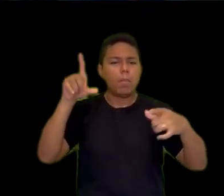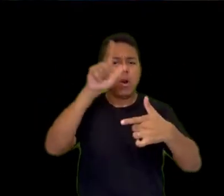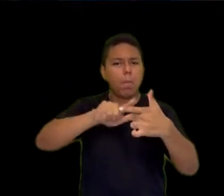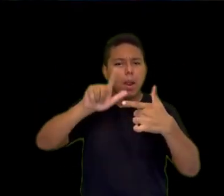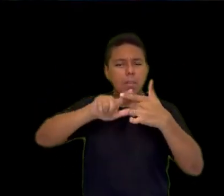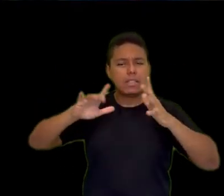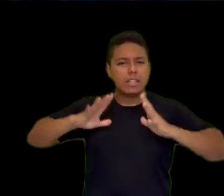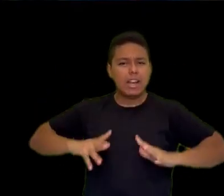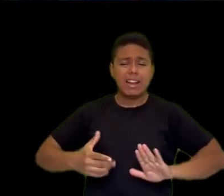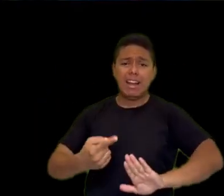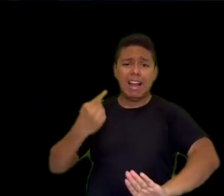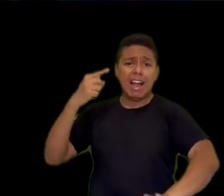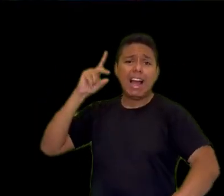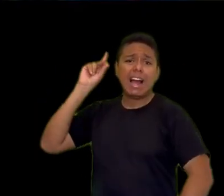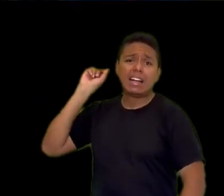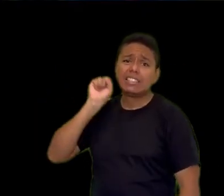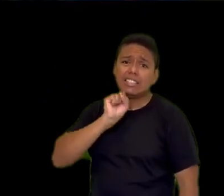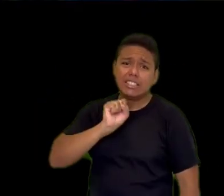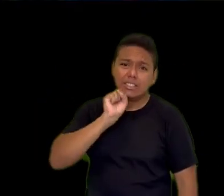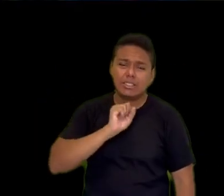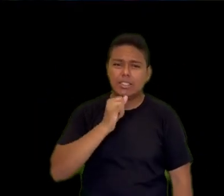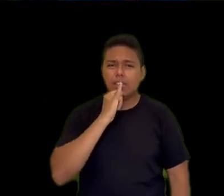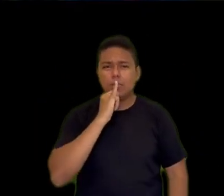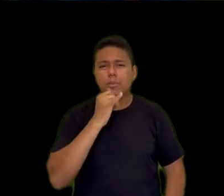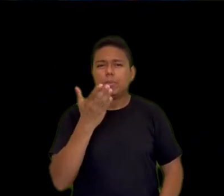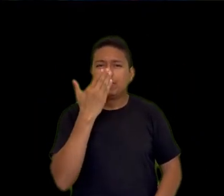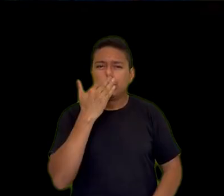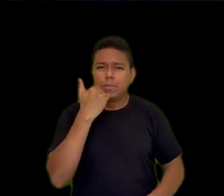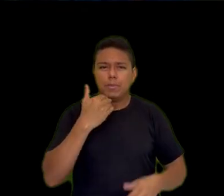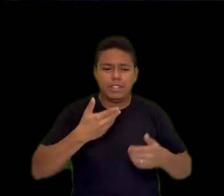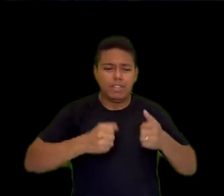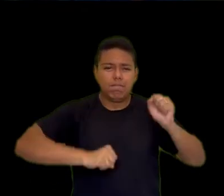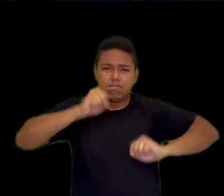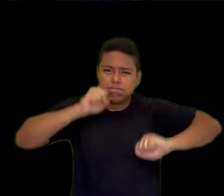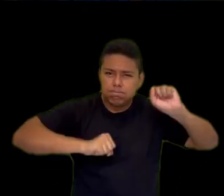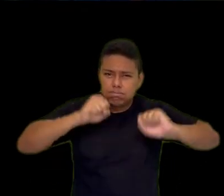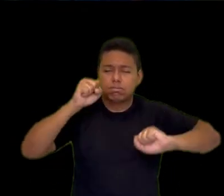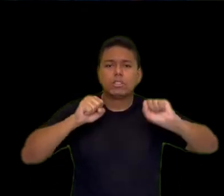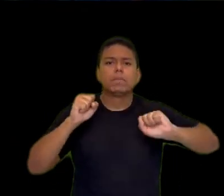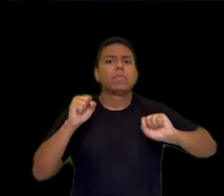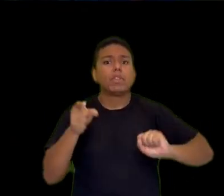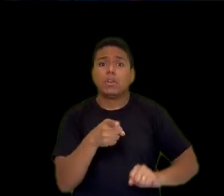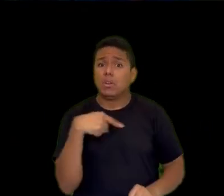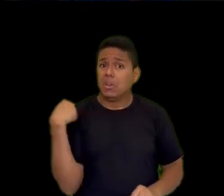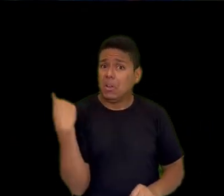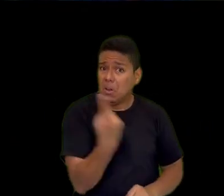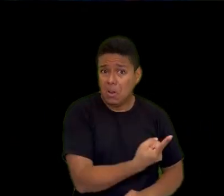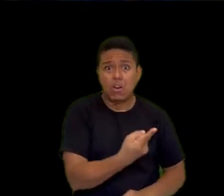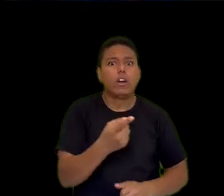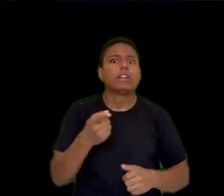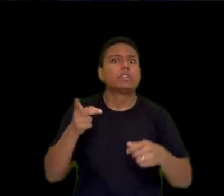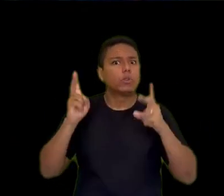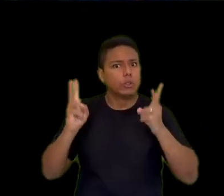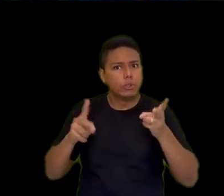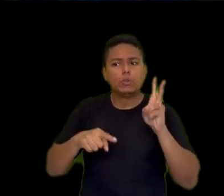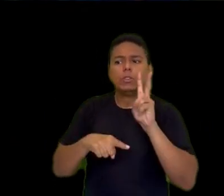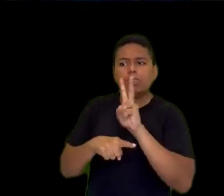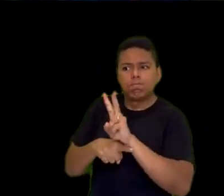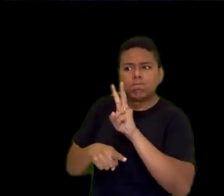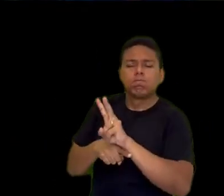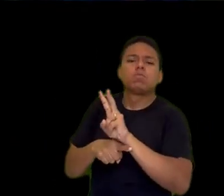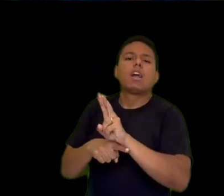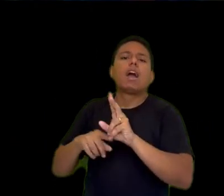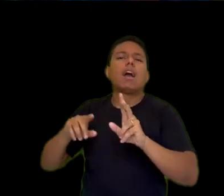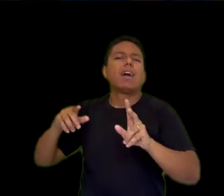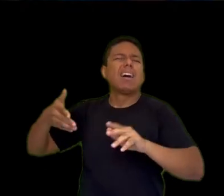coisa que a gente intervém desde a chegada da família real. Mas também problemas sanitários novos, trazidos aí, por exemplo, com